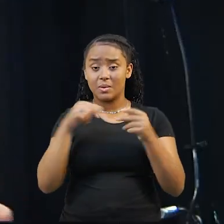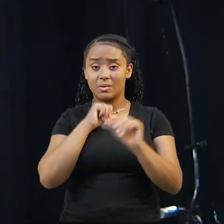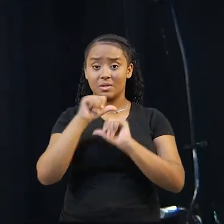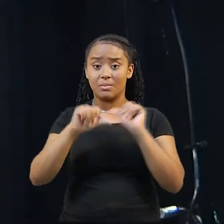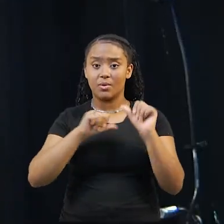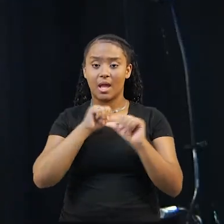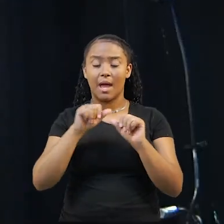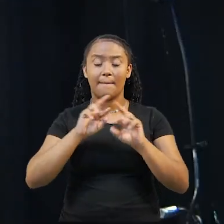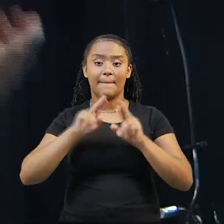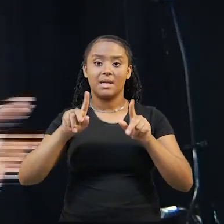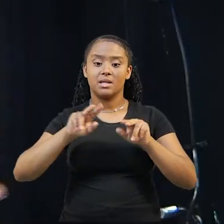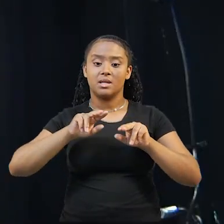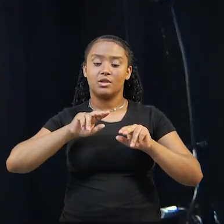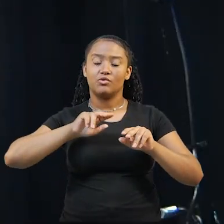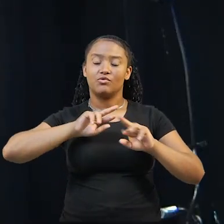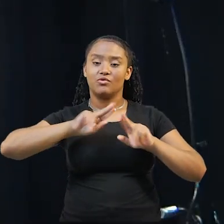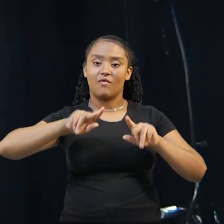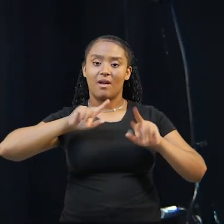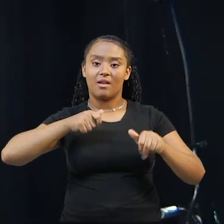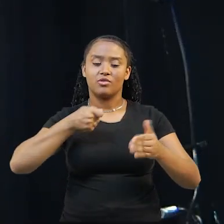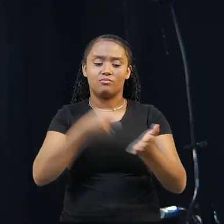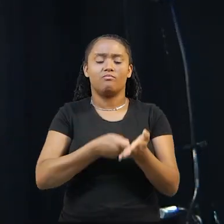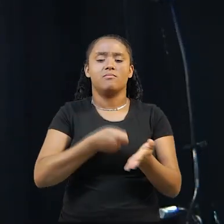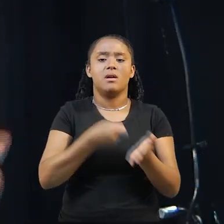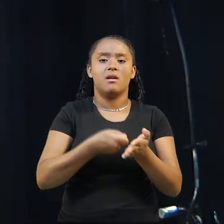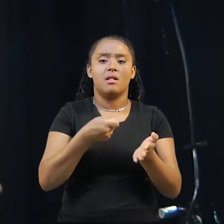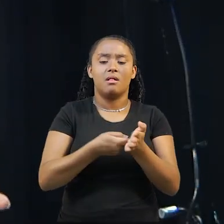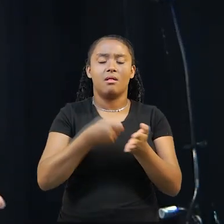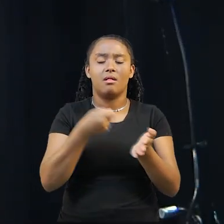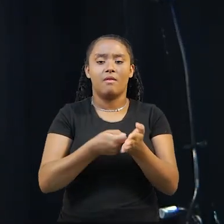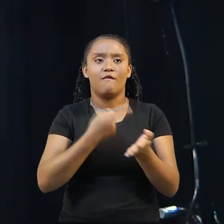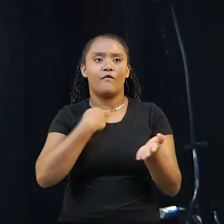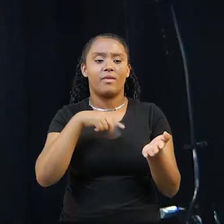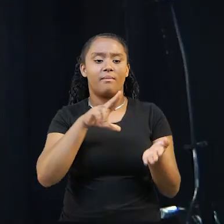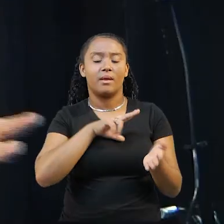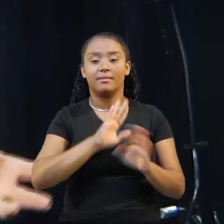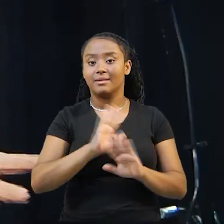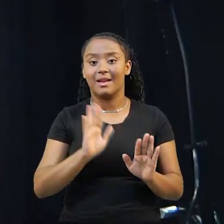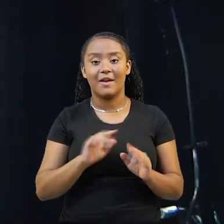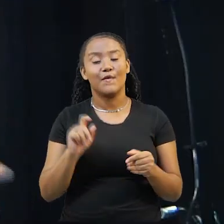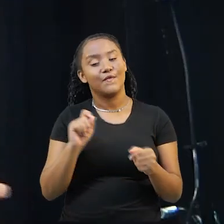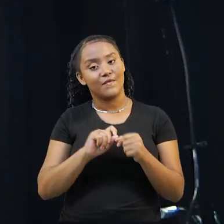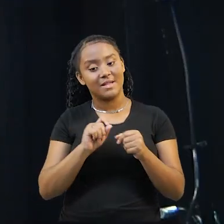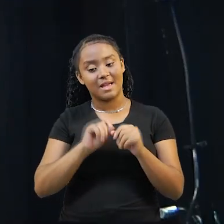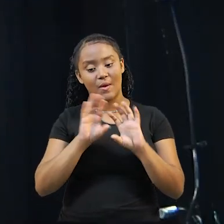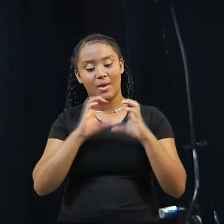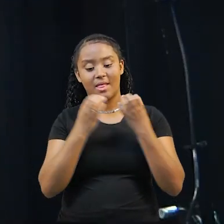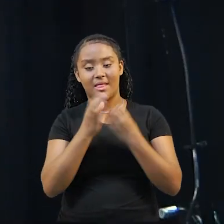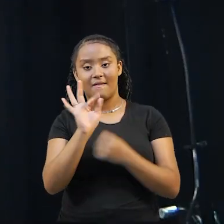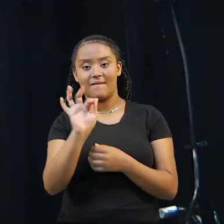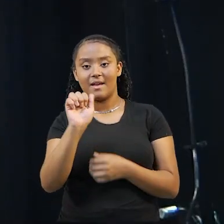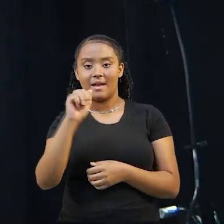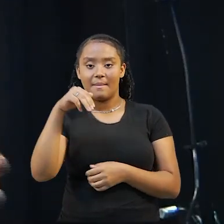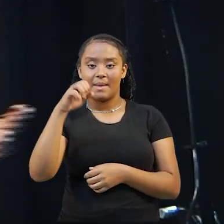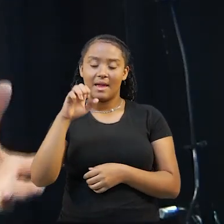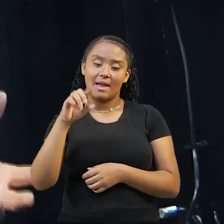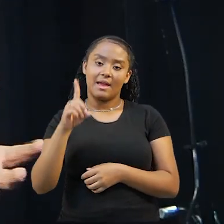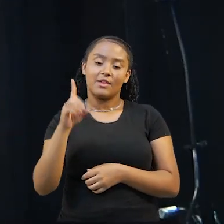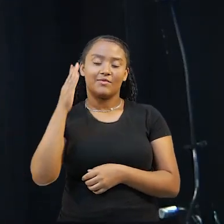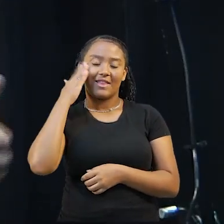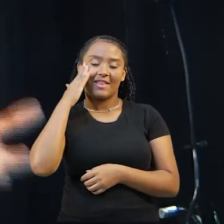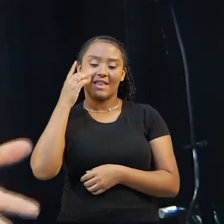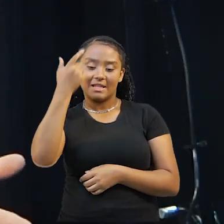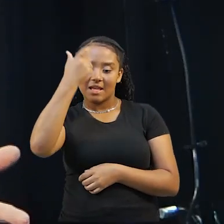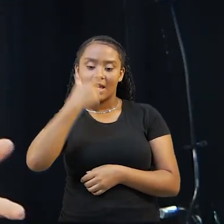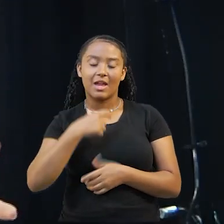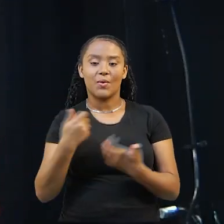forma autoritária, não de uma forma individual. Isso fez com que a comunidade da FAMED entendesse